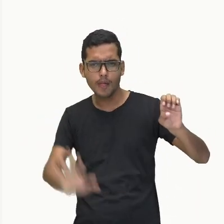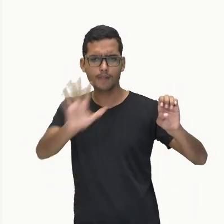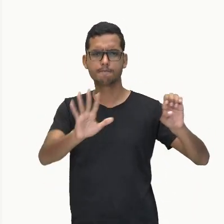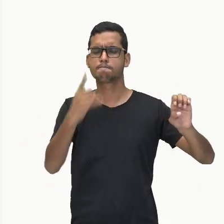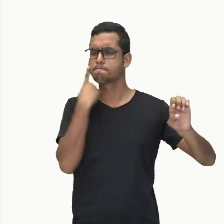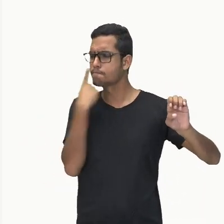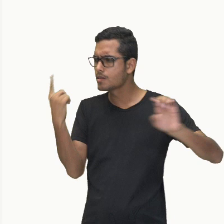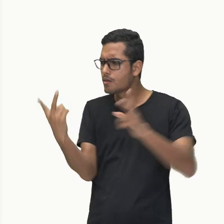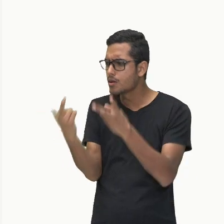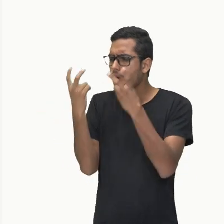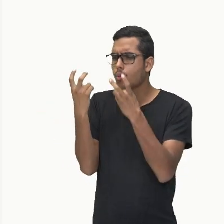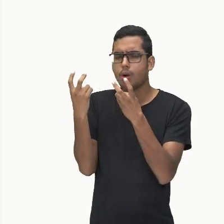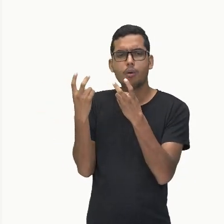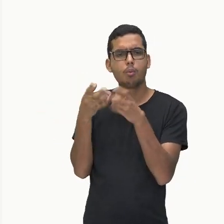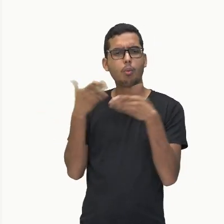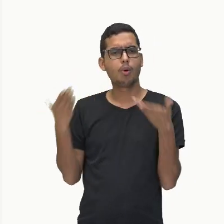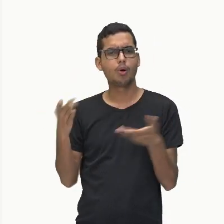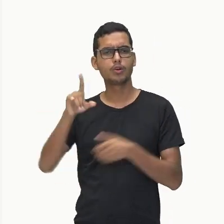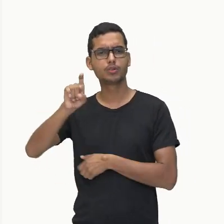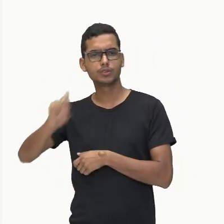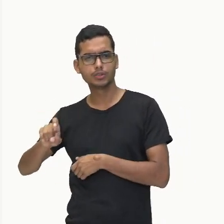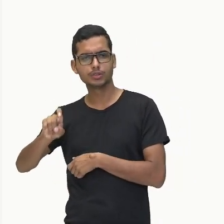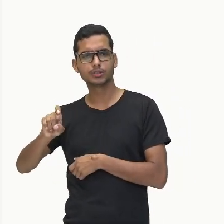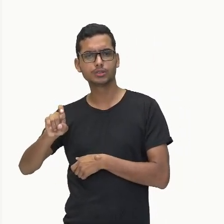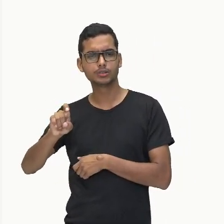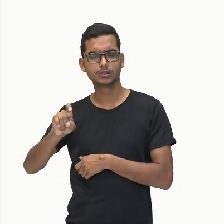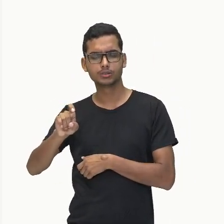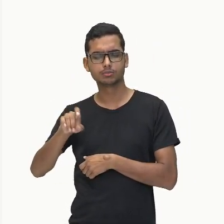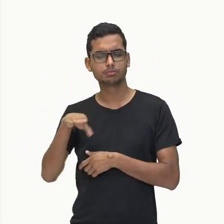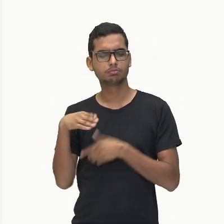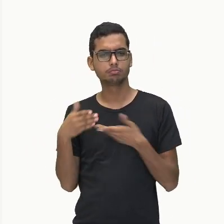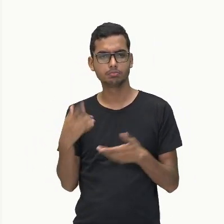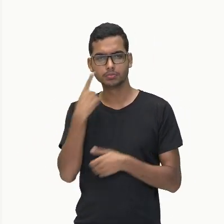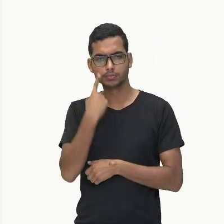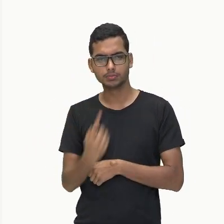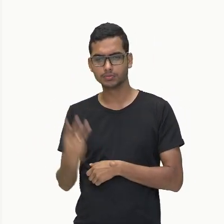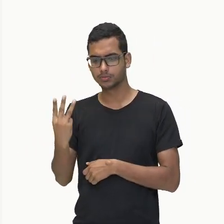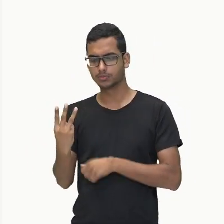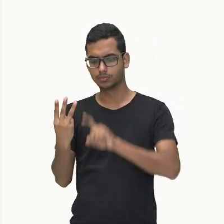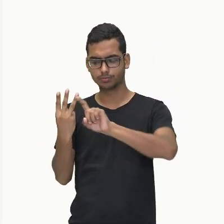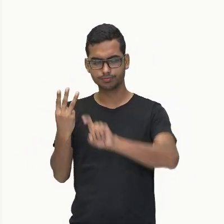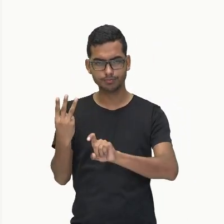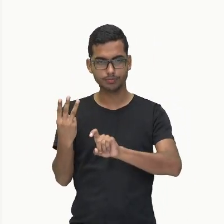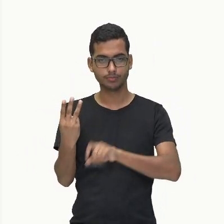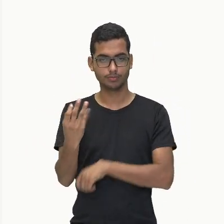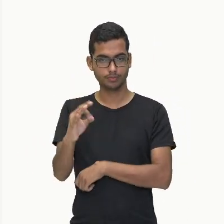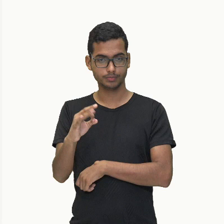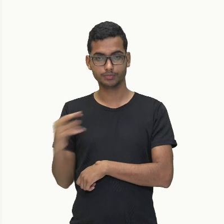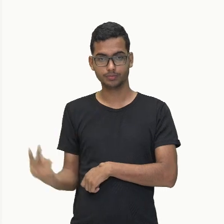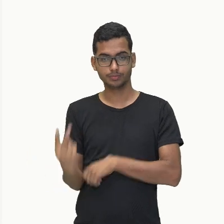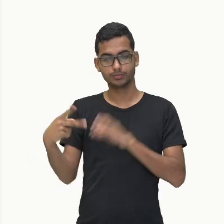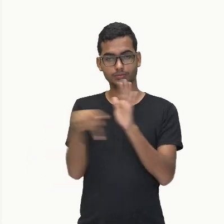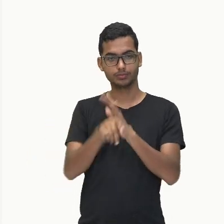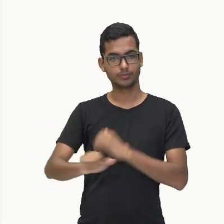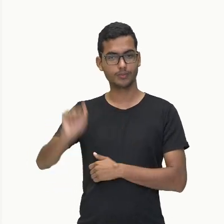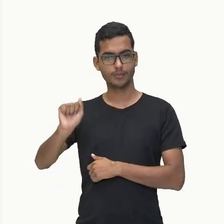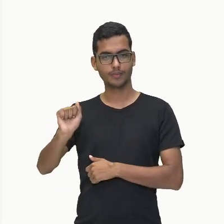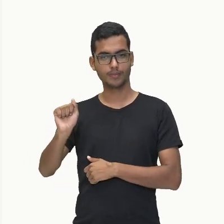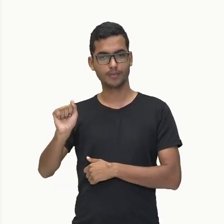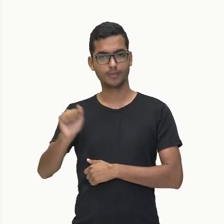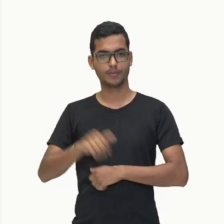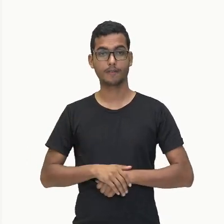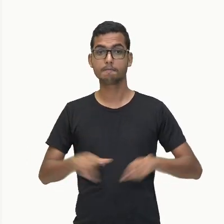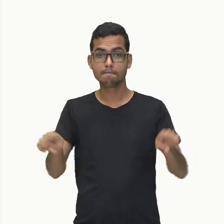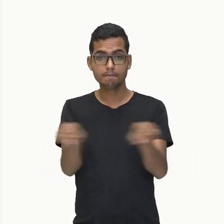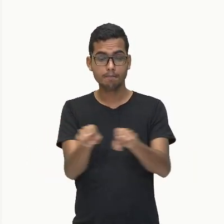é que está acompanhando o X, ó. Quem está acompanhando o X aqui é o 3, então ele é o valor de A. Quem está